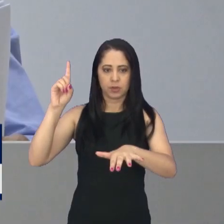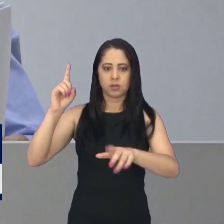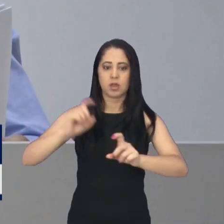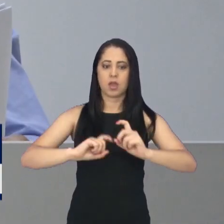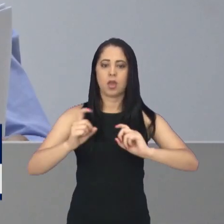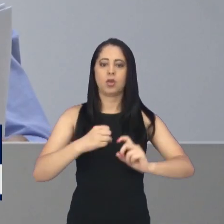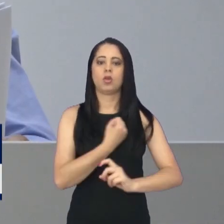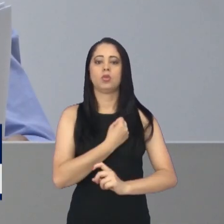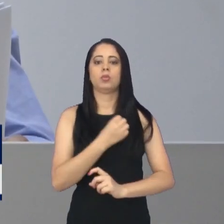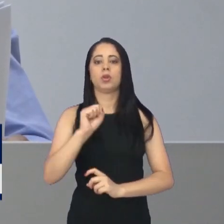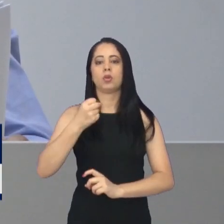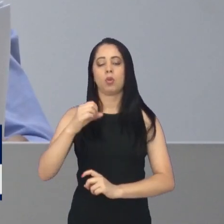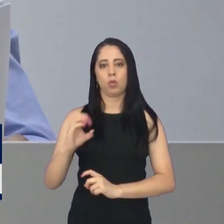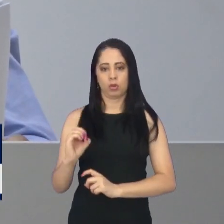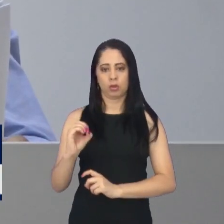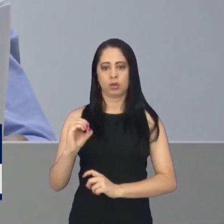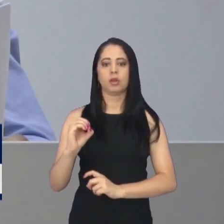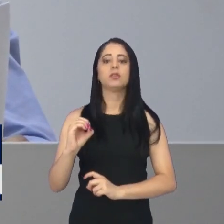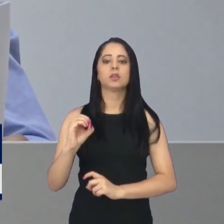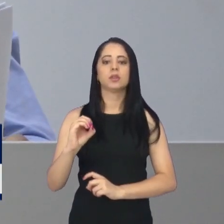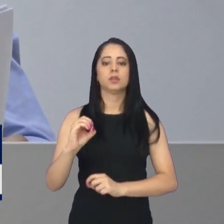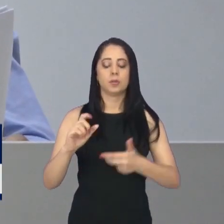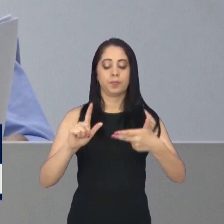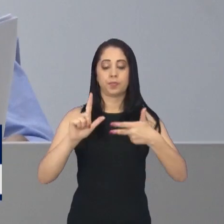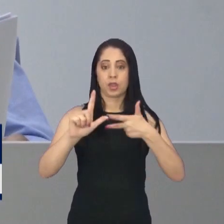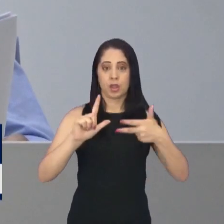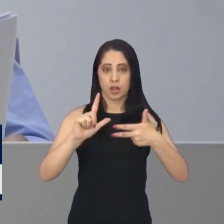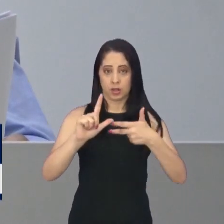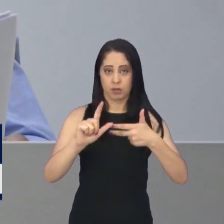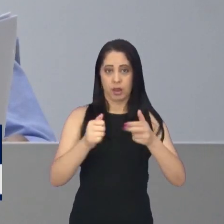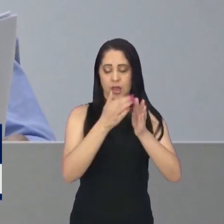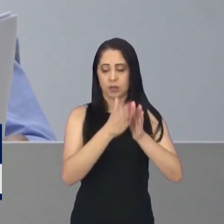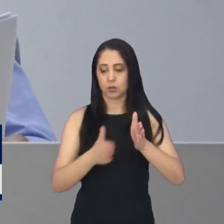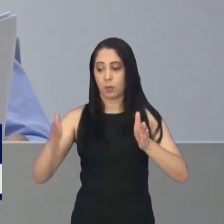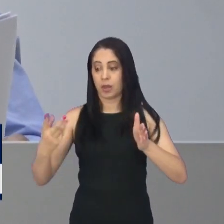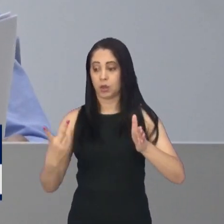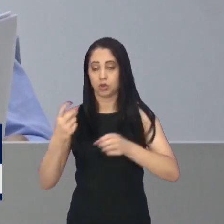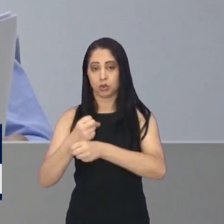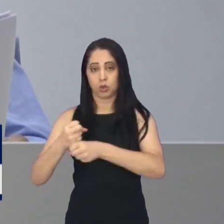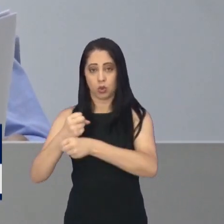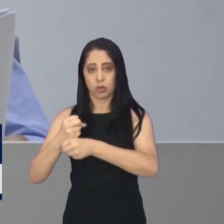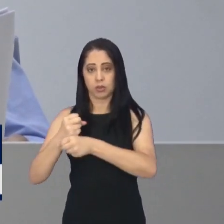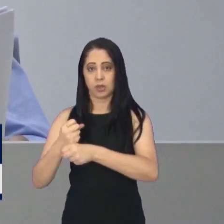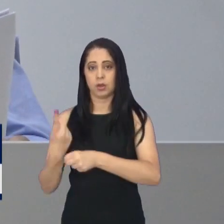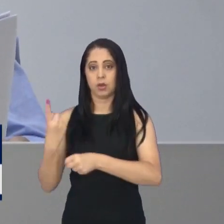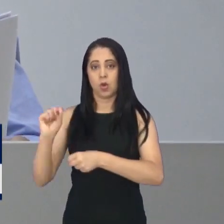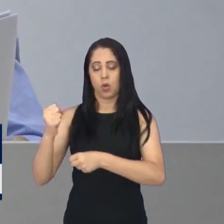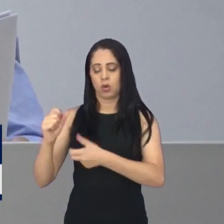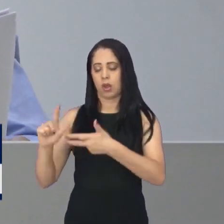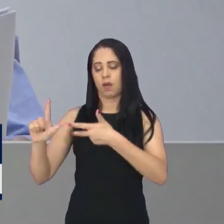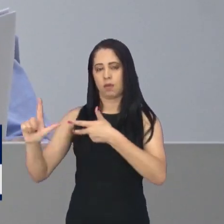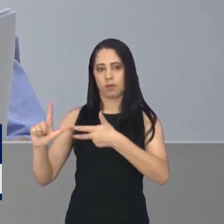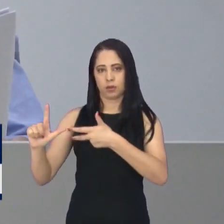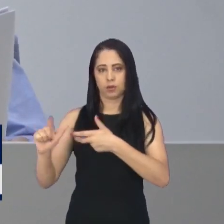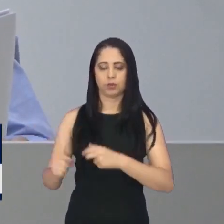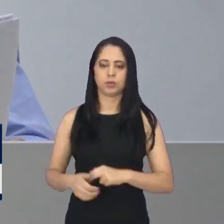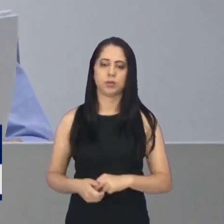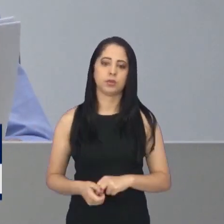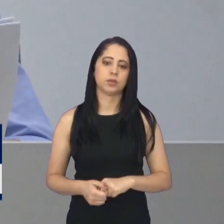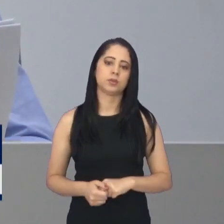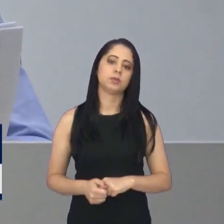a 80ª sessão ordinária da 2ª sessão legislativa da 18ª